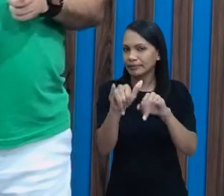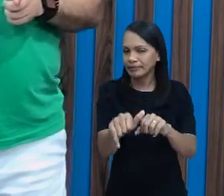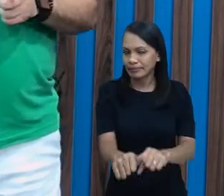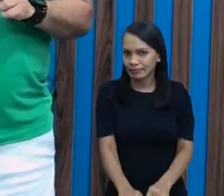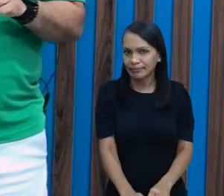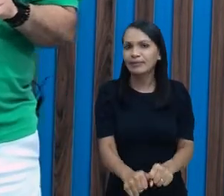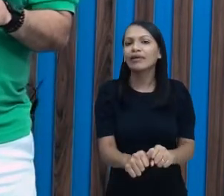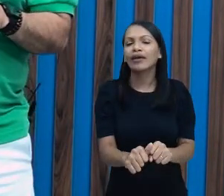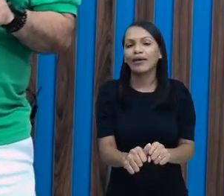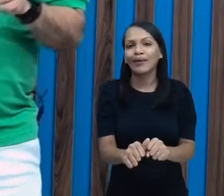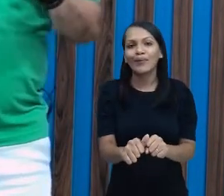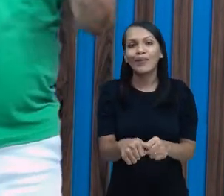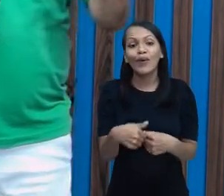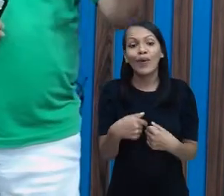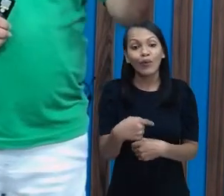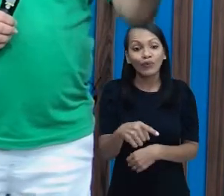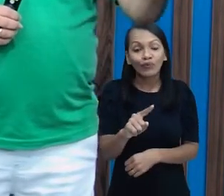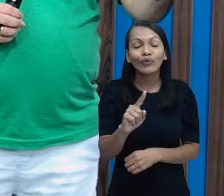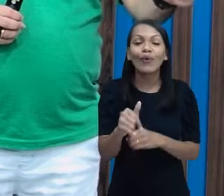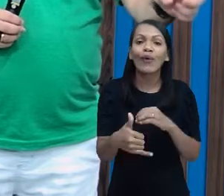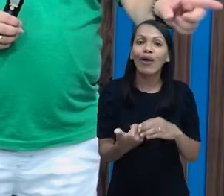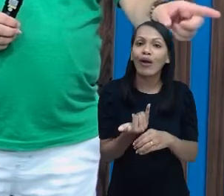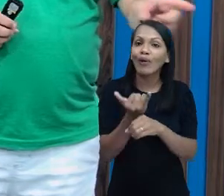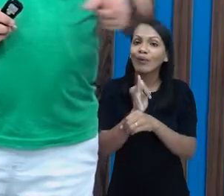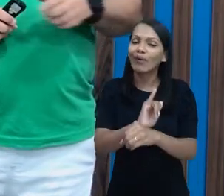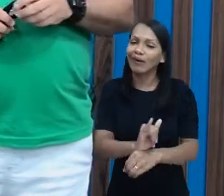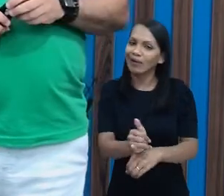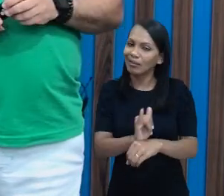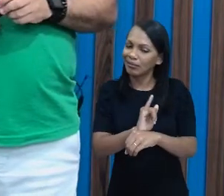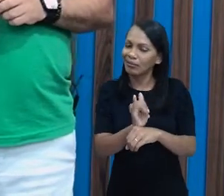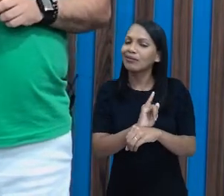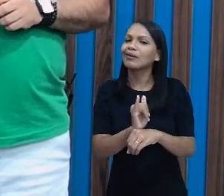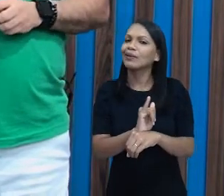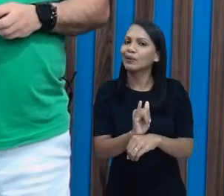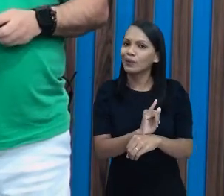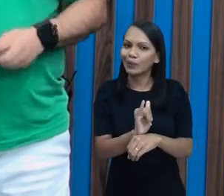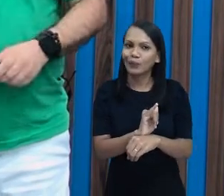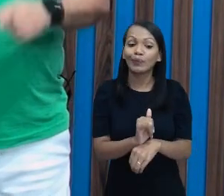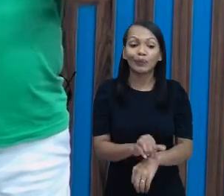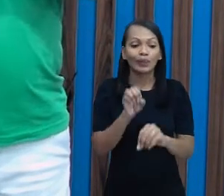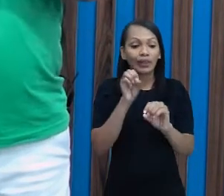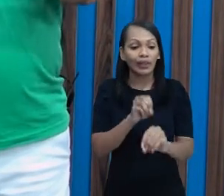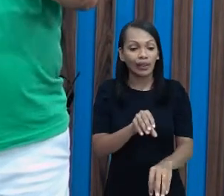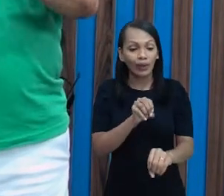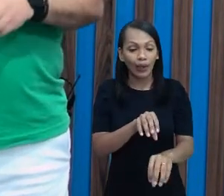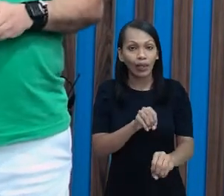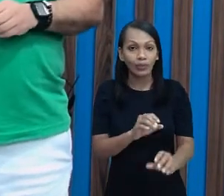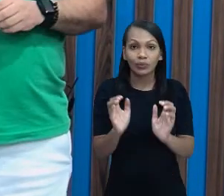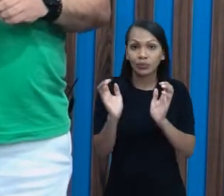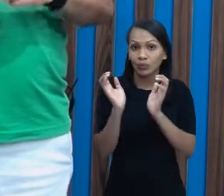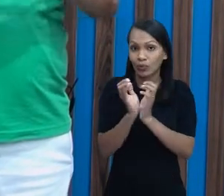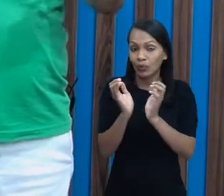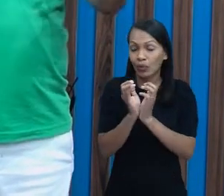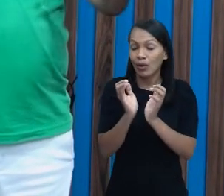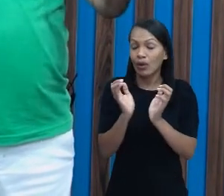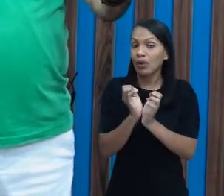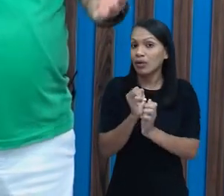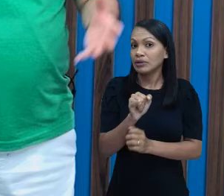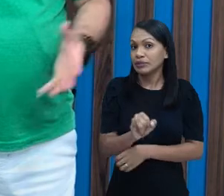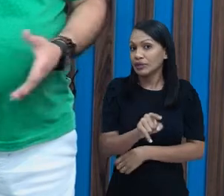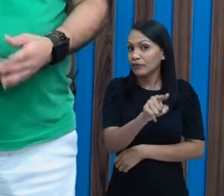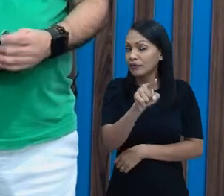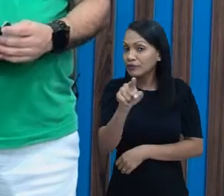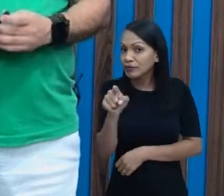ela vai para o canal do YouTube do Educa Recife. E se você ainda